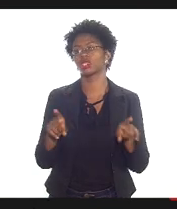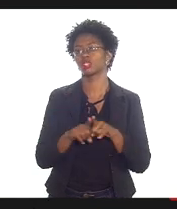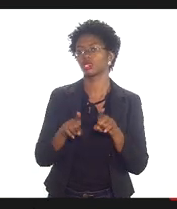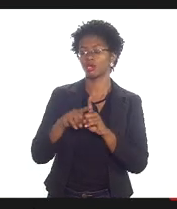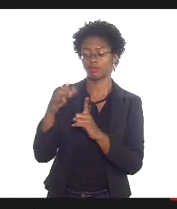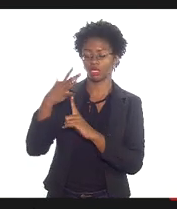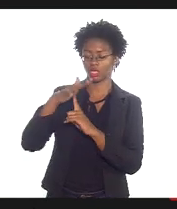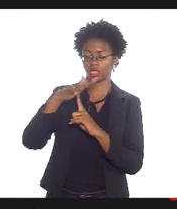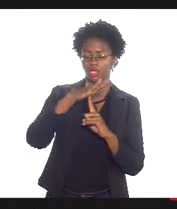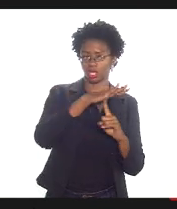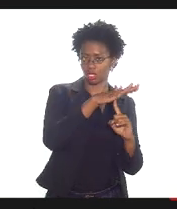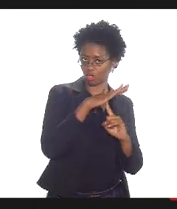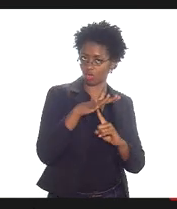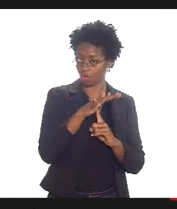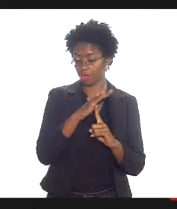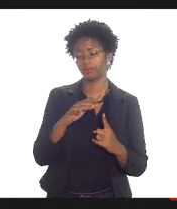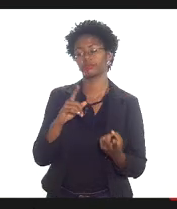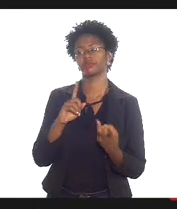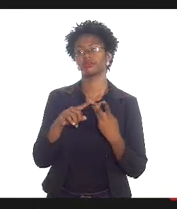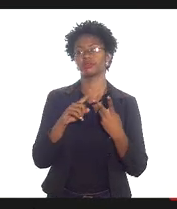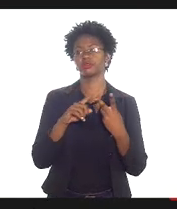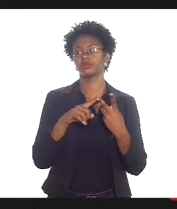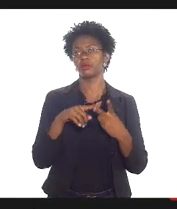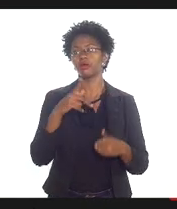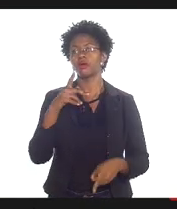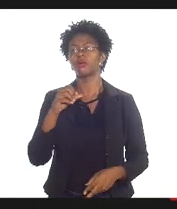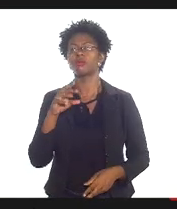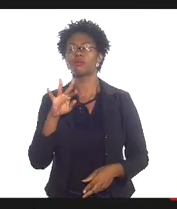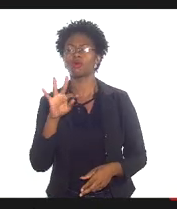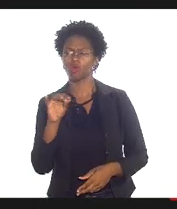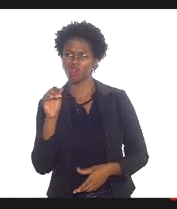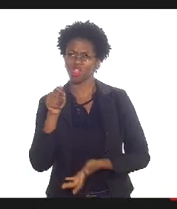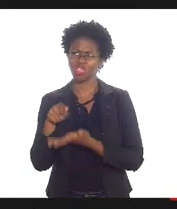helicóptero entram, despesas com porto entram,